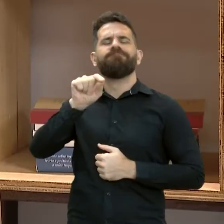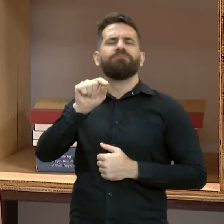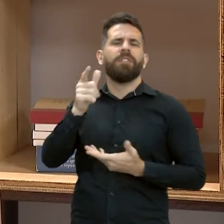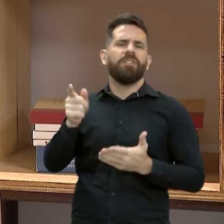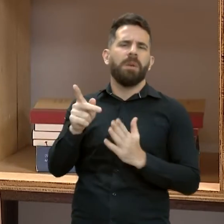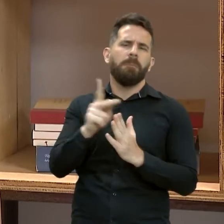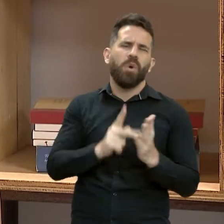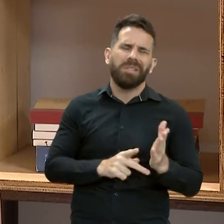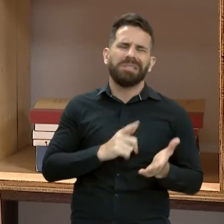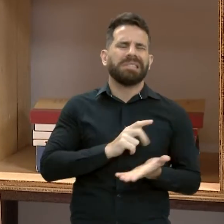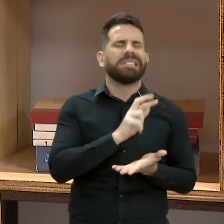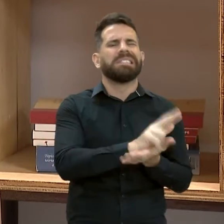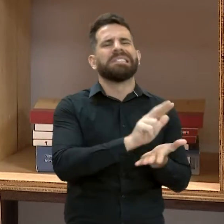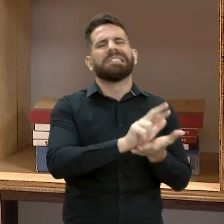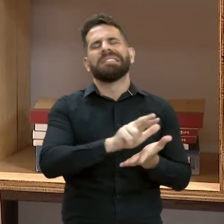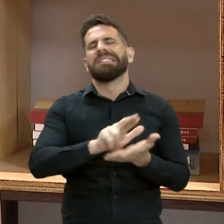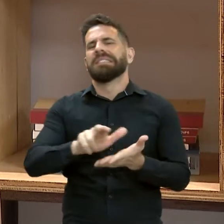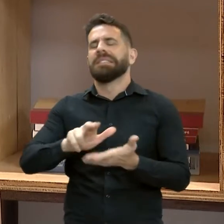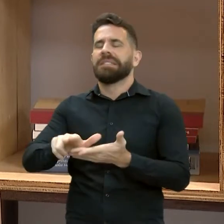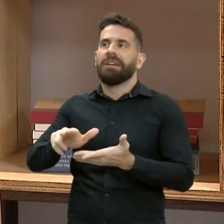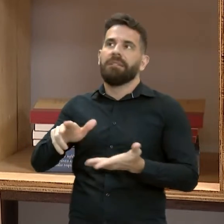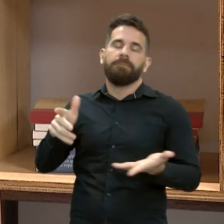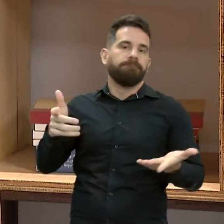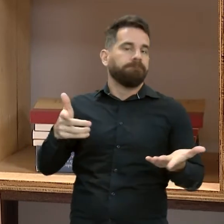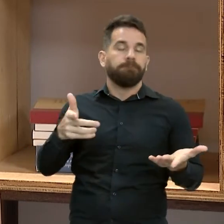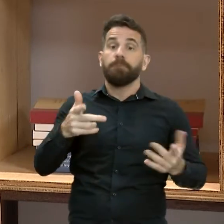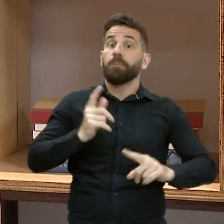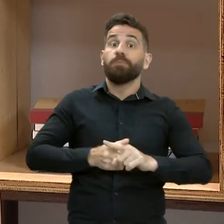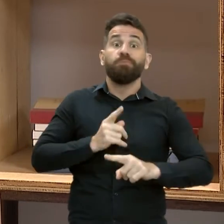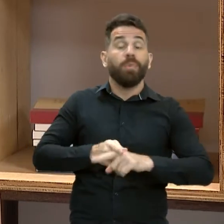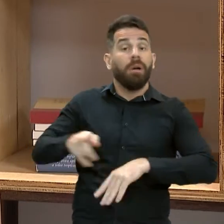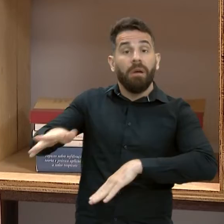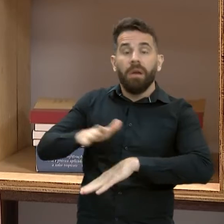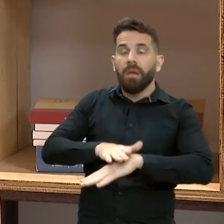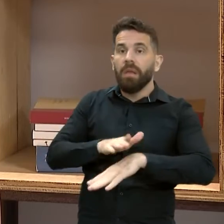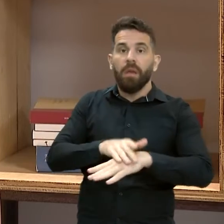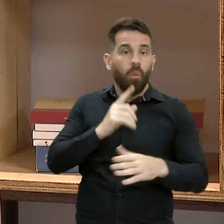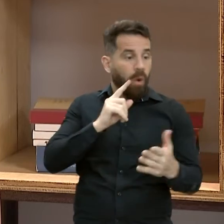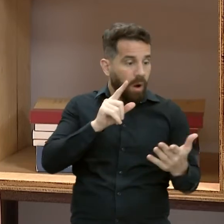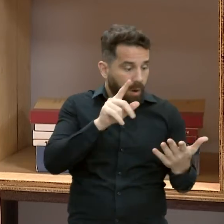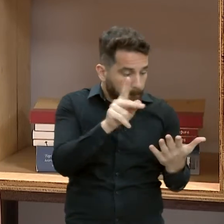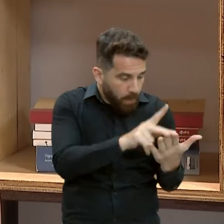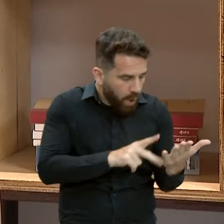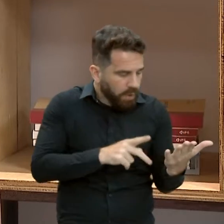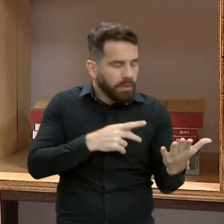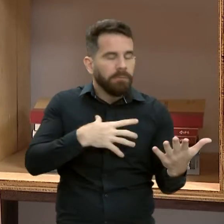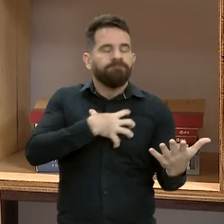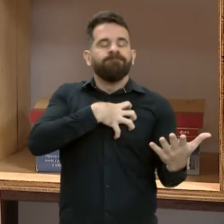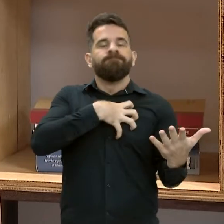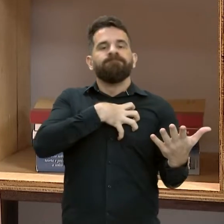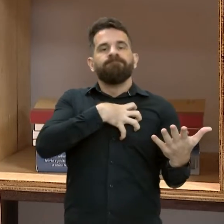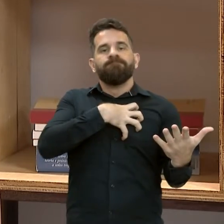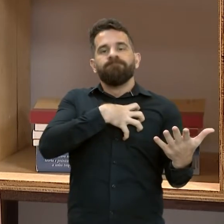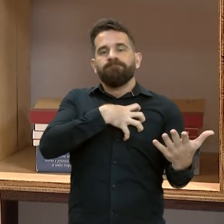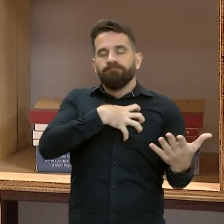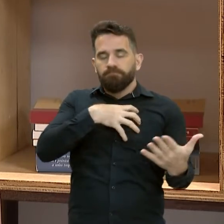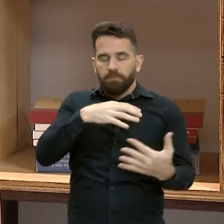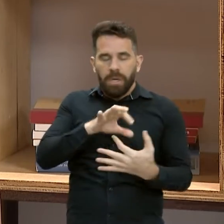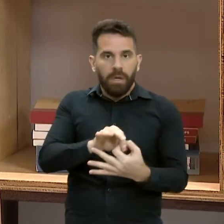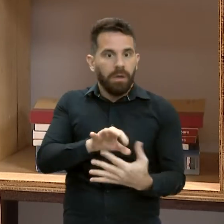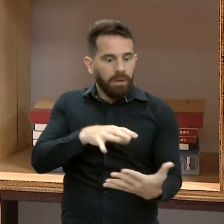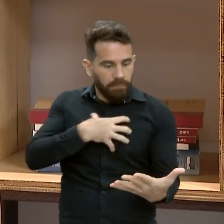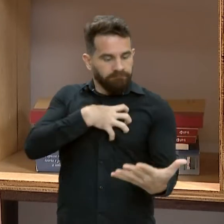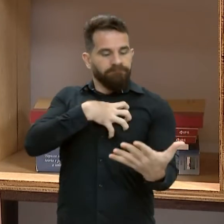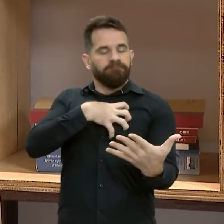tantos, Janaína, tantos, porque a obra de Cora Coralina, ela toca a alma das pessoas. Ela toca todos